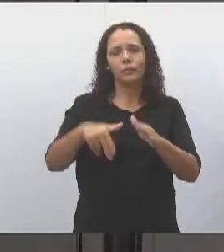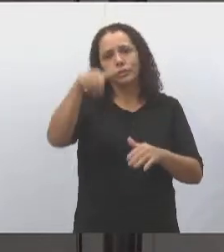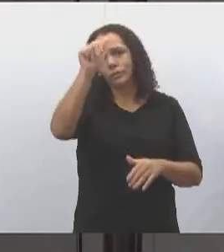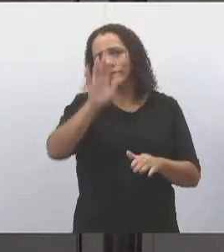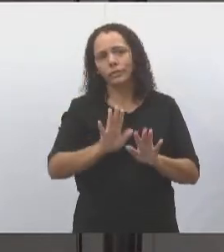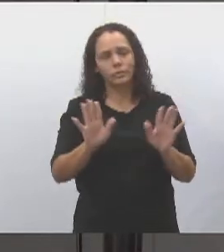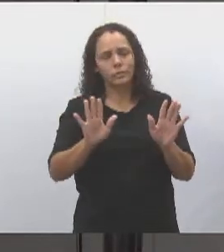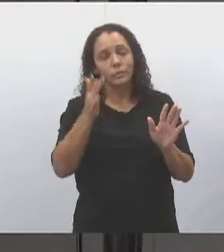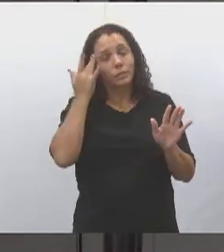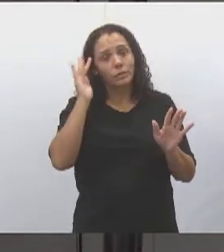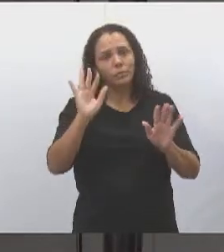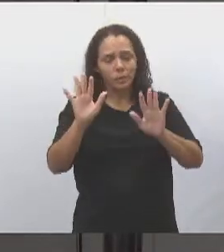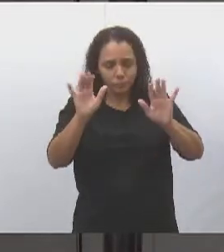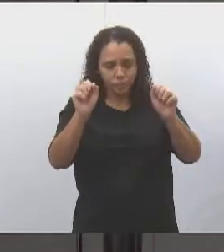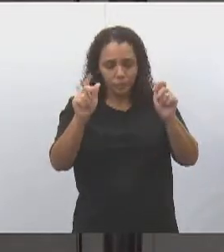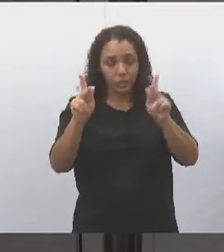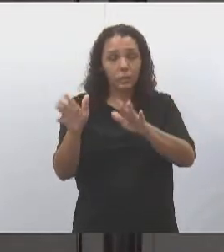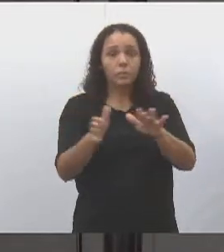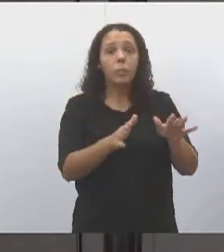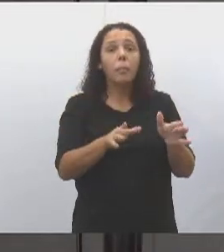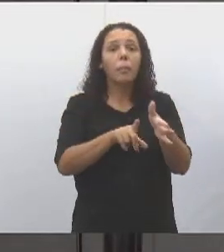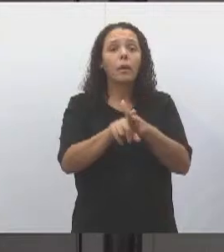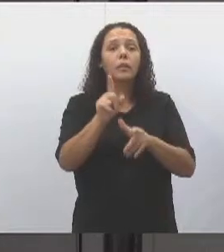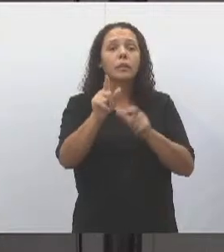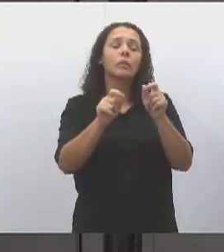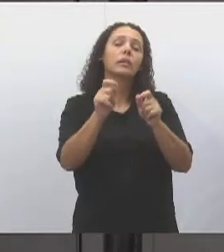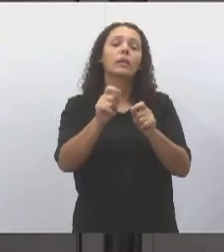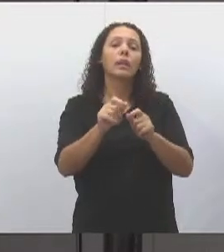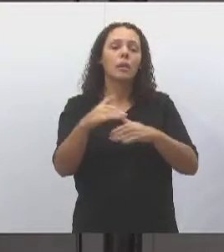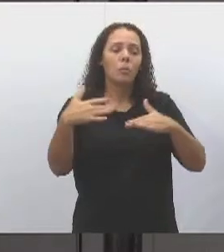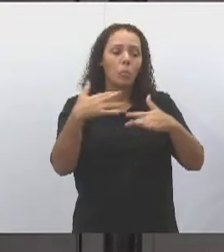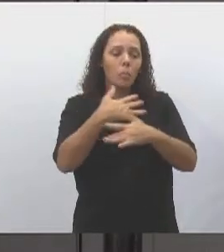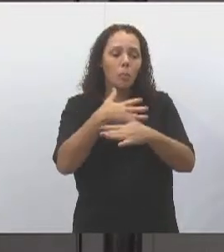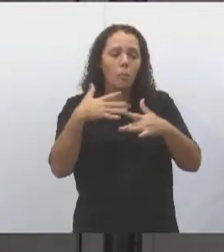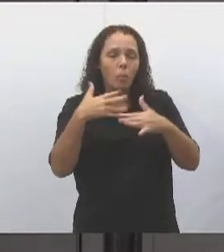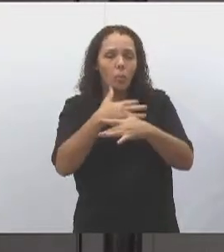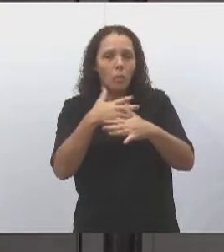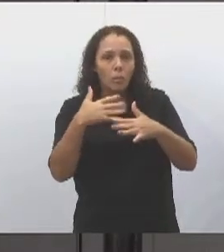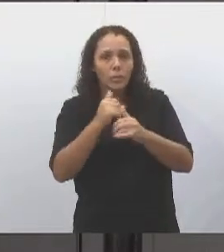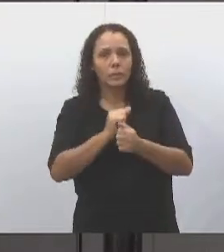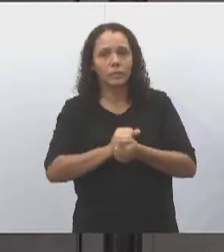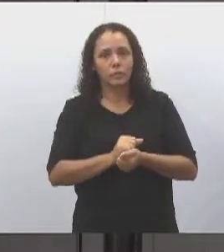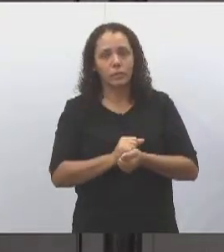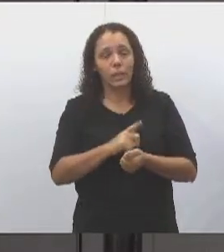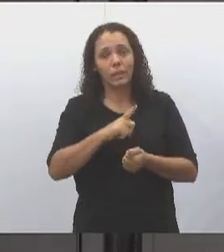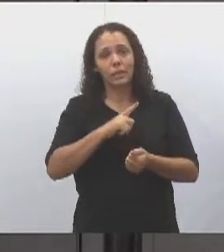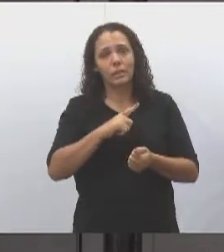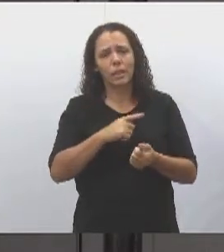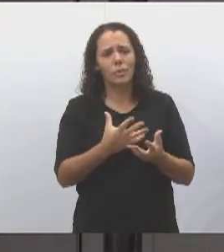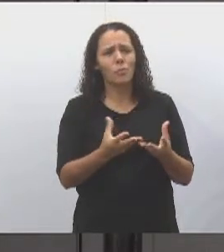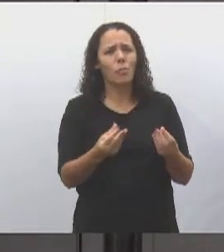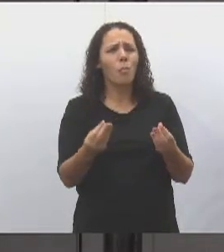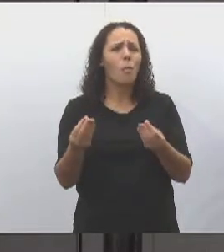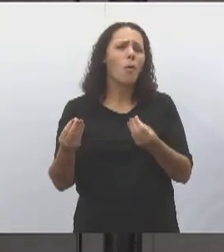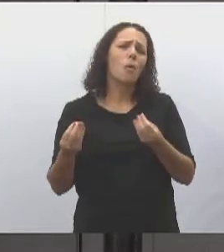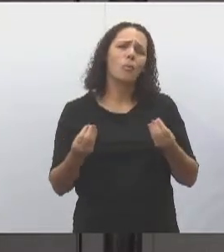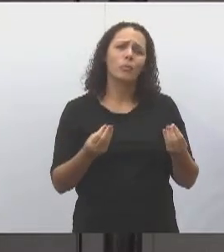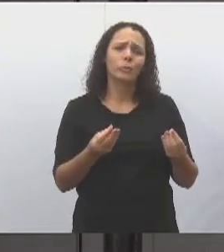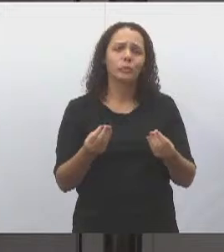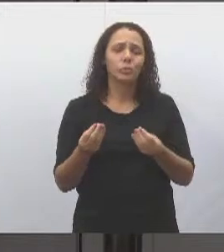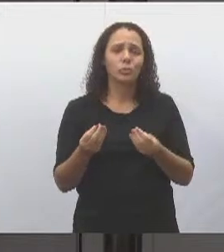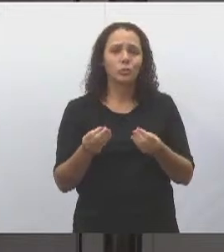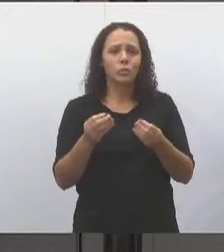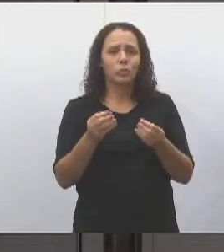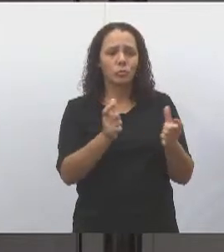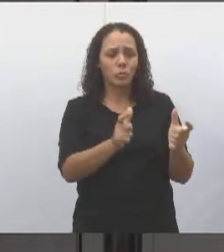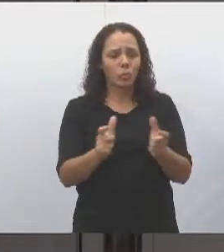da cidade. Mas beleza. A minha pergunta é sobre a questão da mobilidade. Tem um monte de pontos